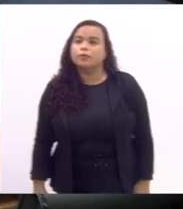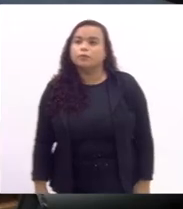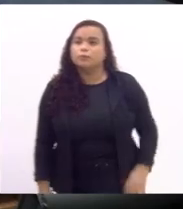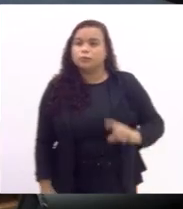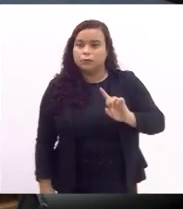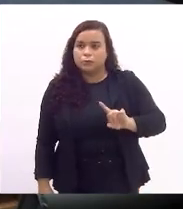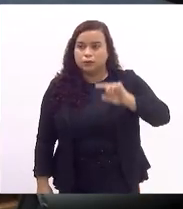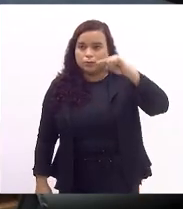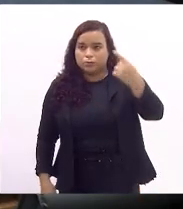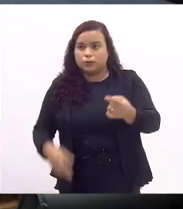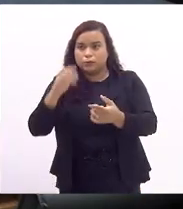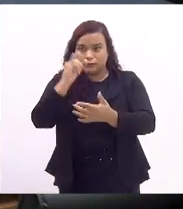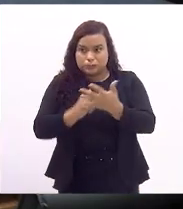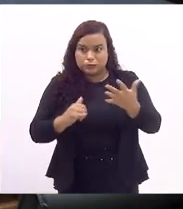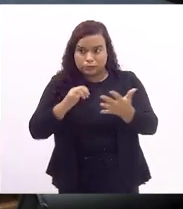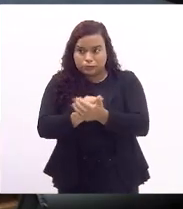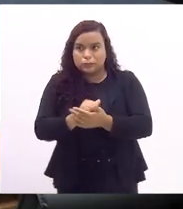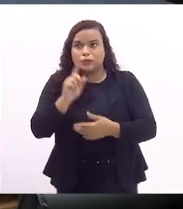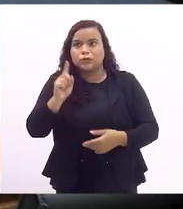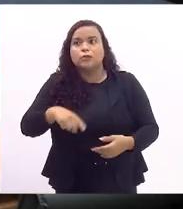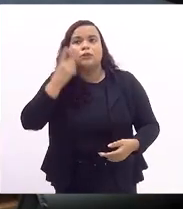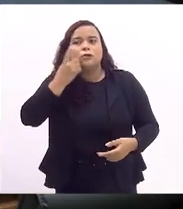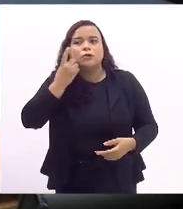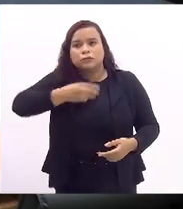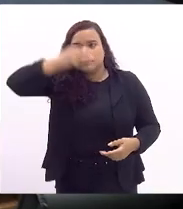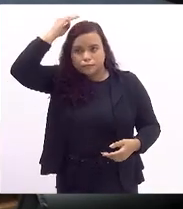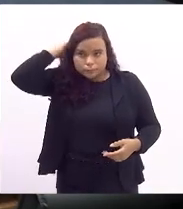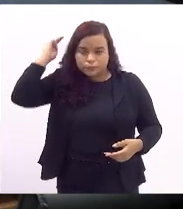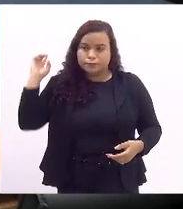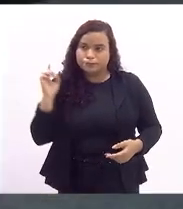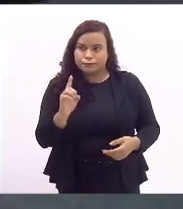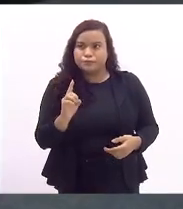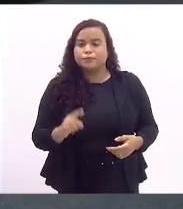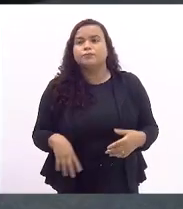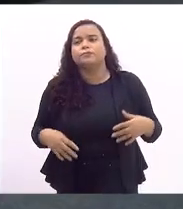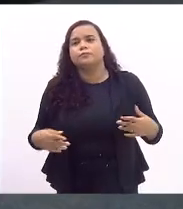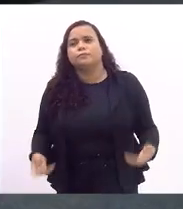próximo orador inscrito Deputado Marcos Pacheco